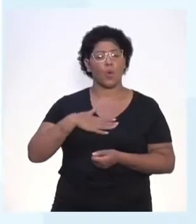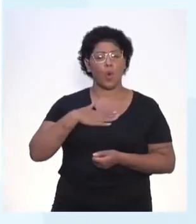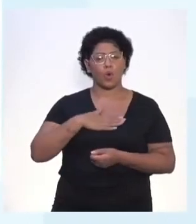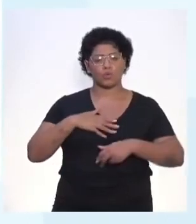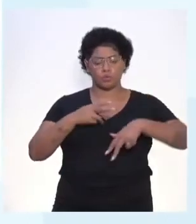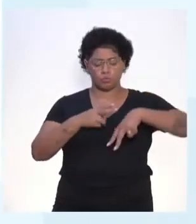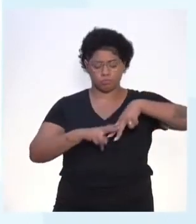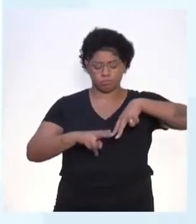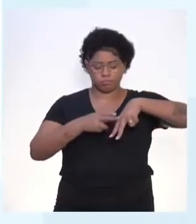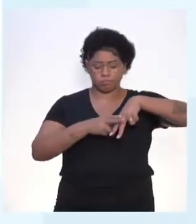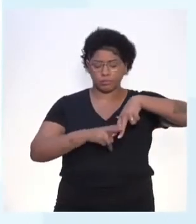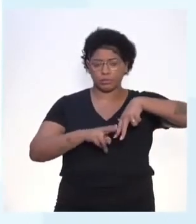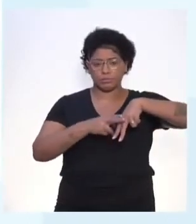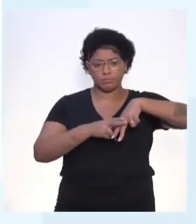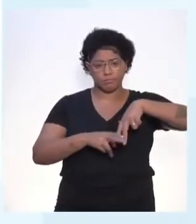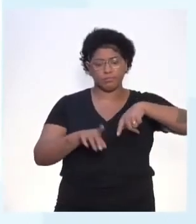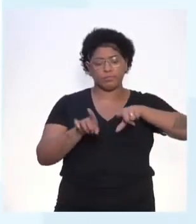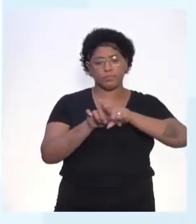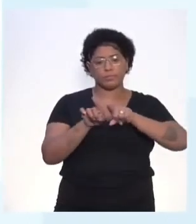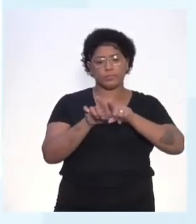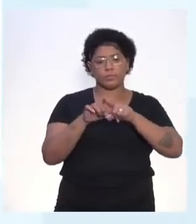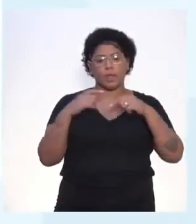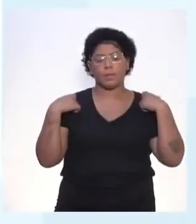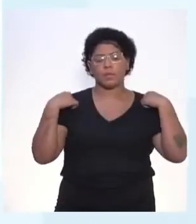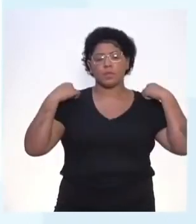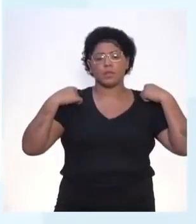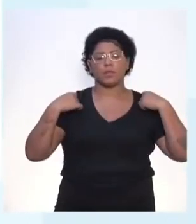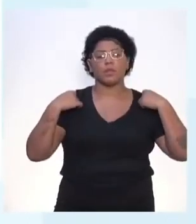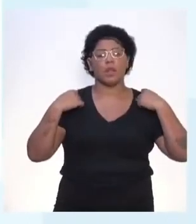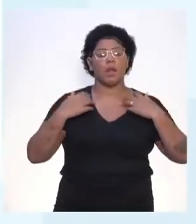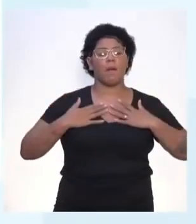bem confortável. Meu velho.